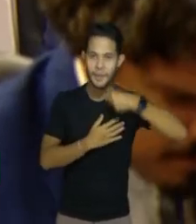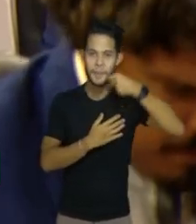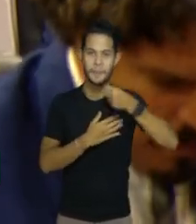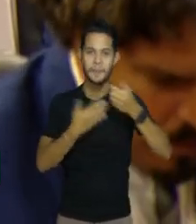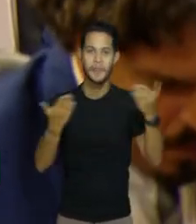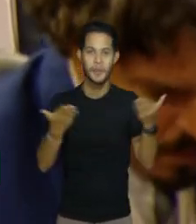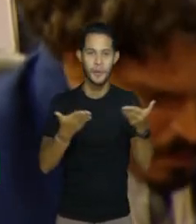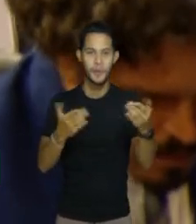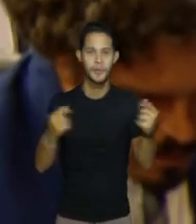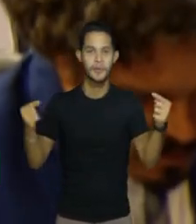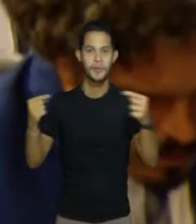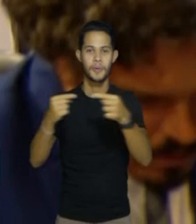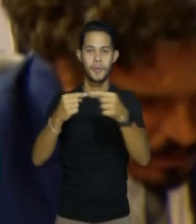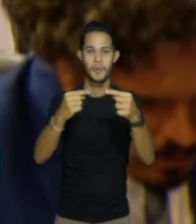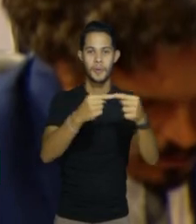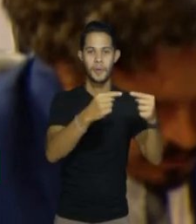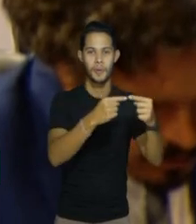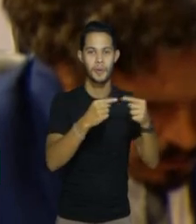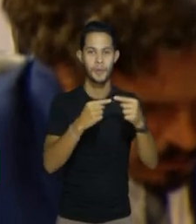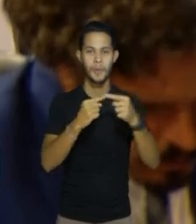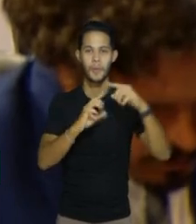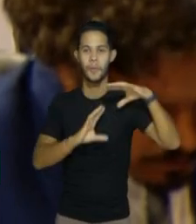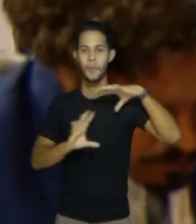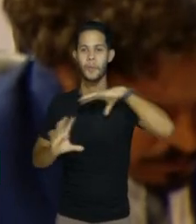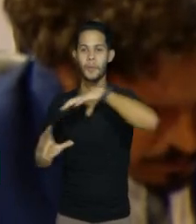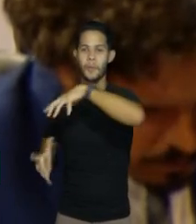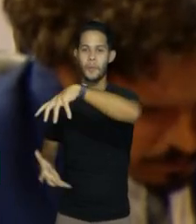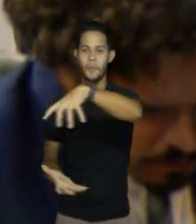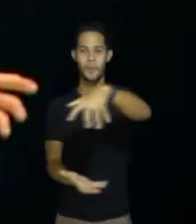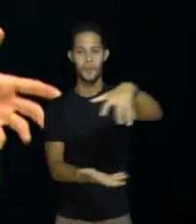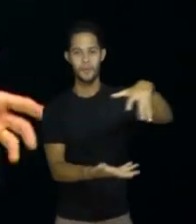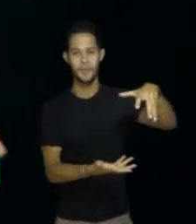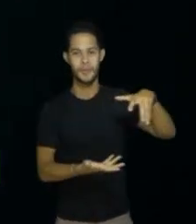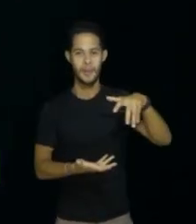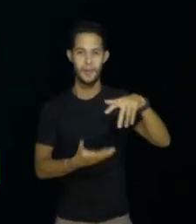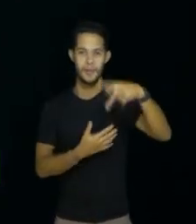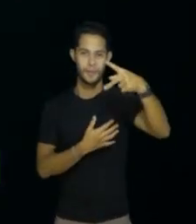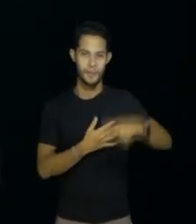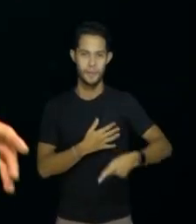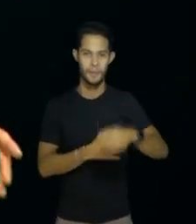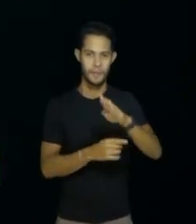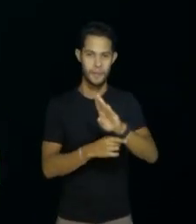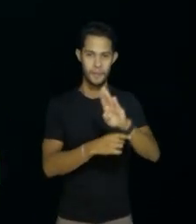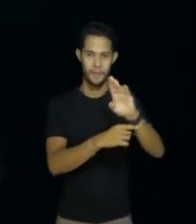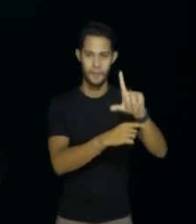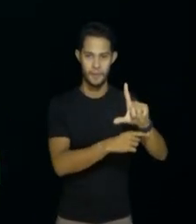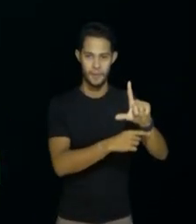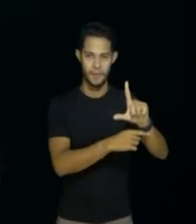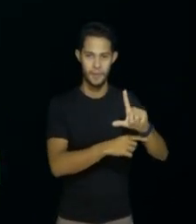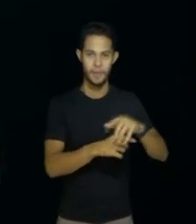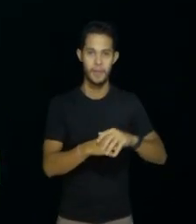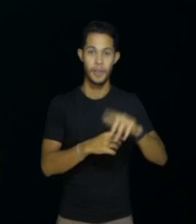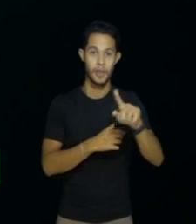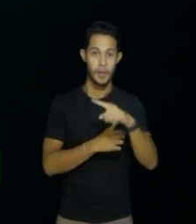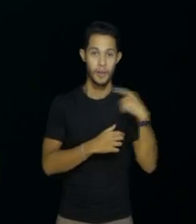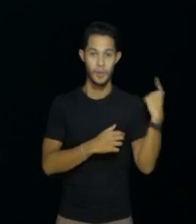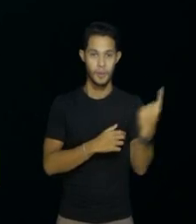conglomerado cervejeiro mundial, né? Isso nos orgulha a partir de Blumenau. E quando todos imaginaram que então essa missão desses